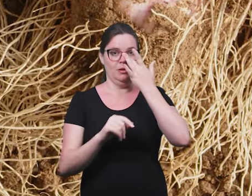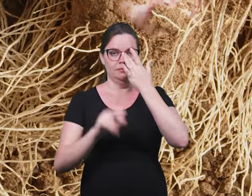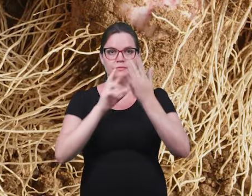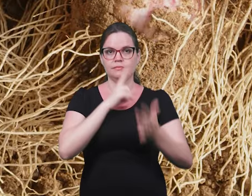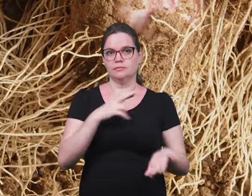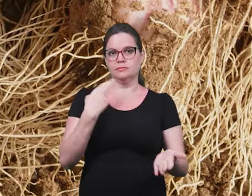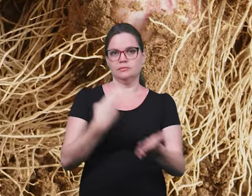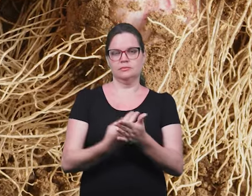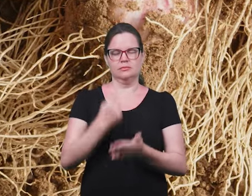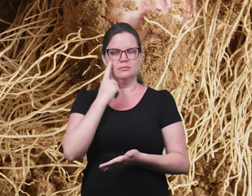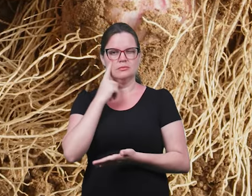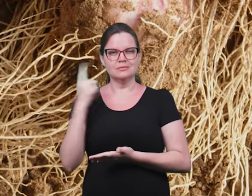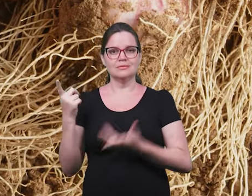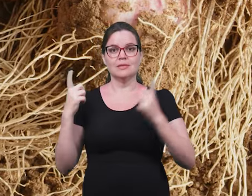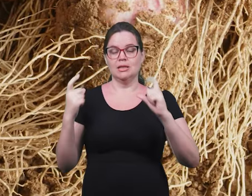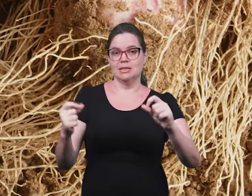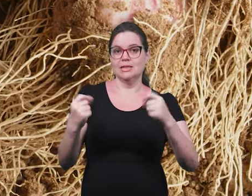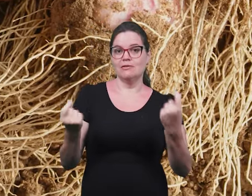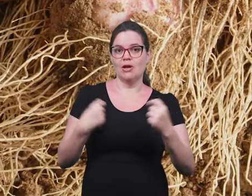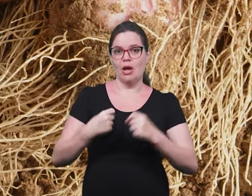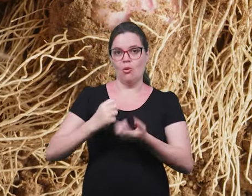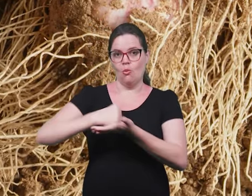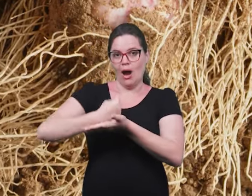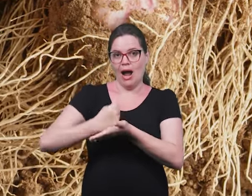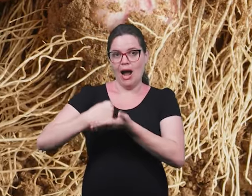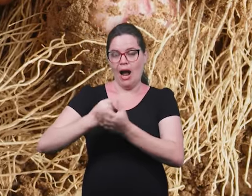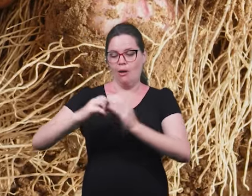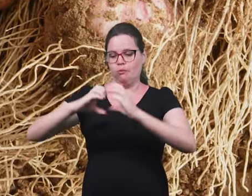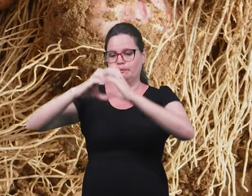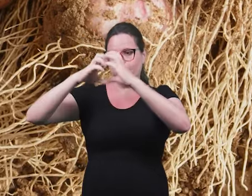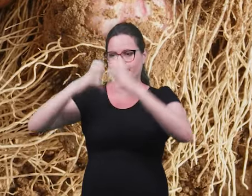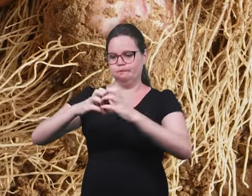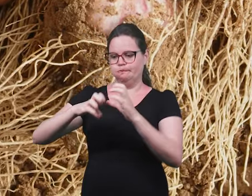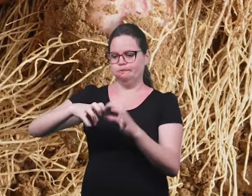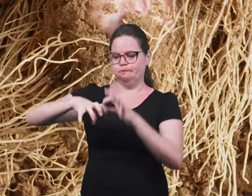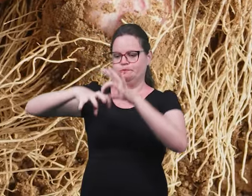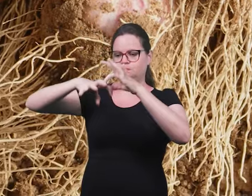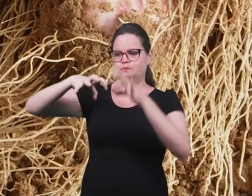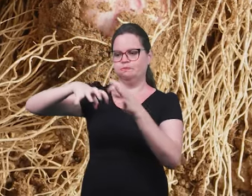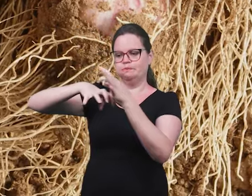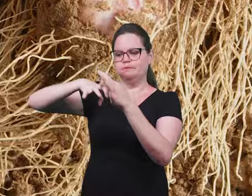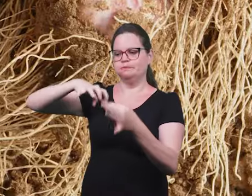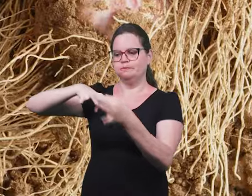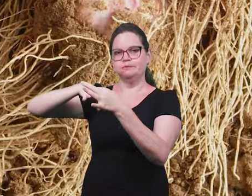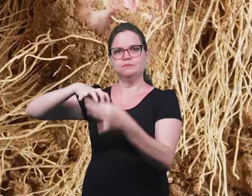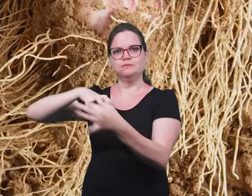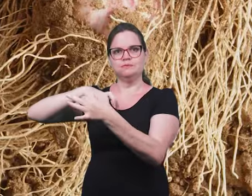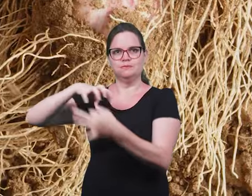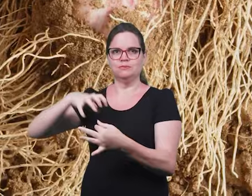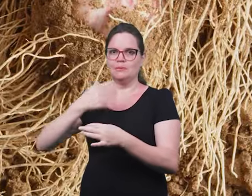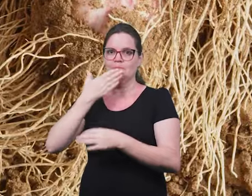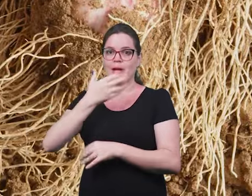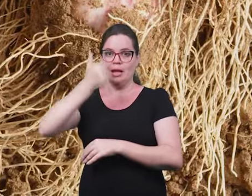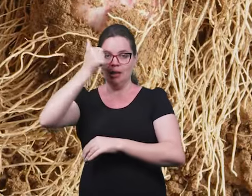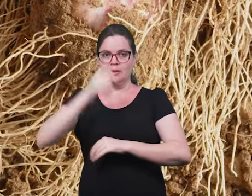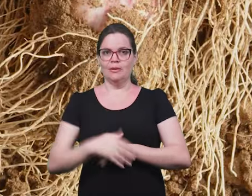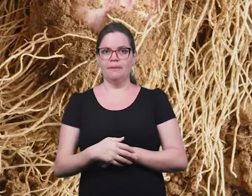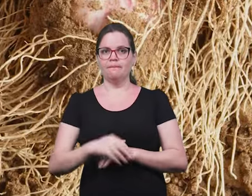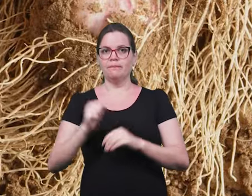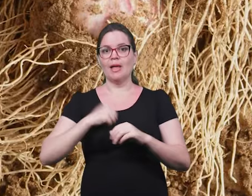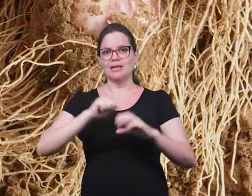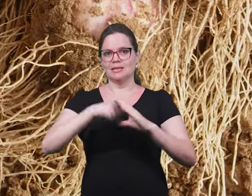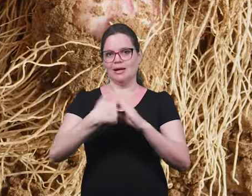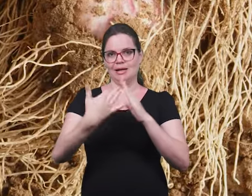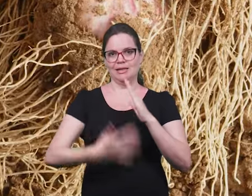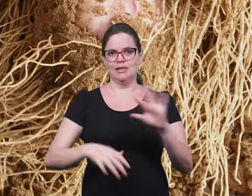O resultado é um alho com bulbos maiores e, principalmente, com dentes mais graúdos e em menor quantidade. Essa